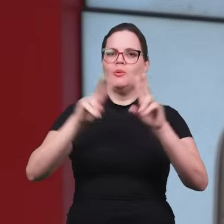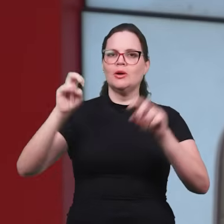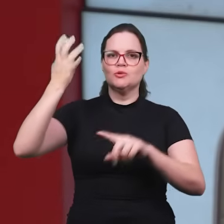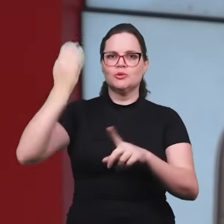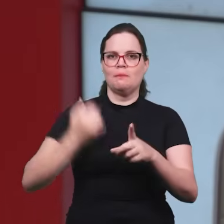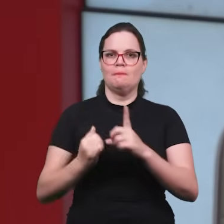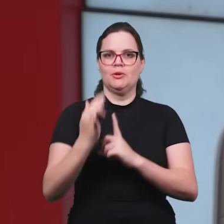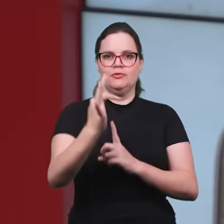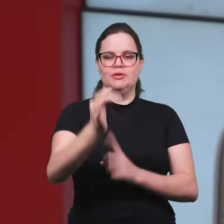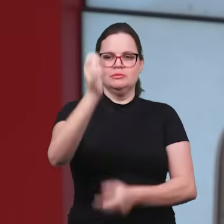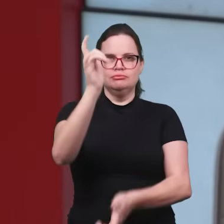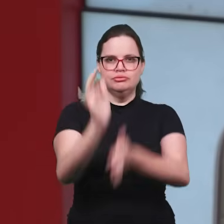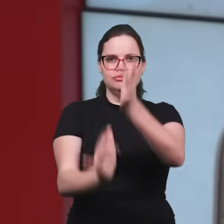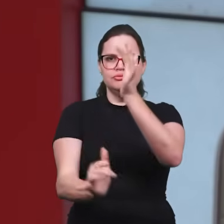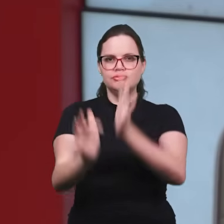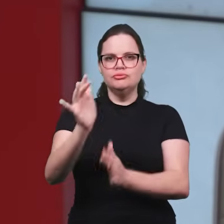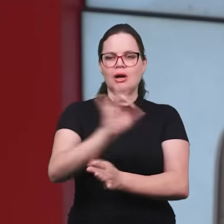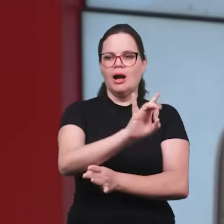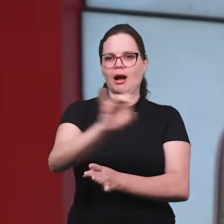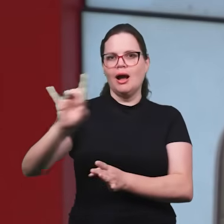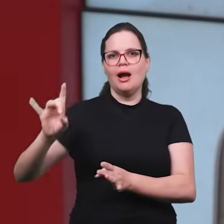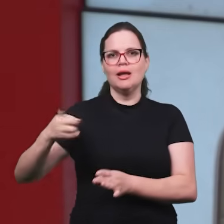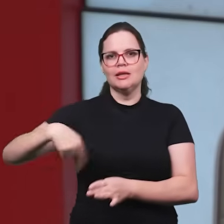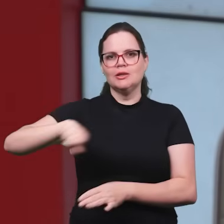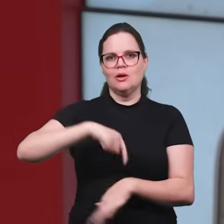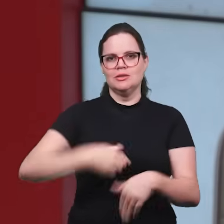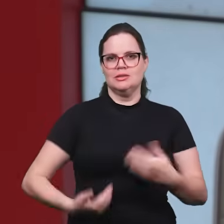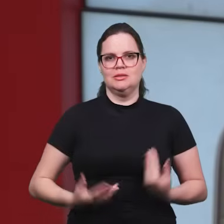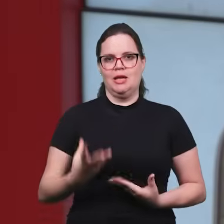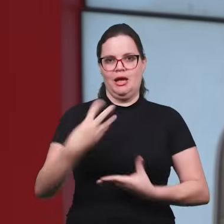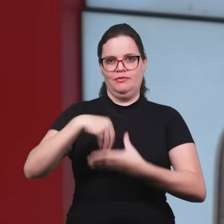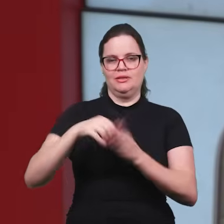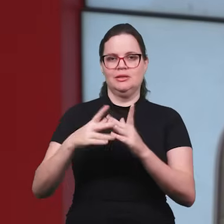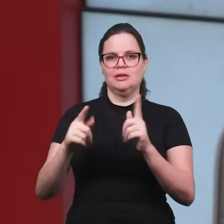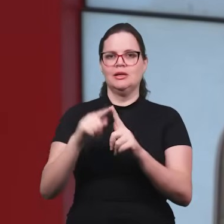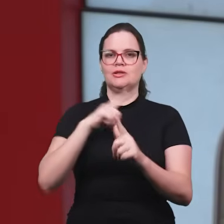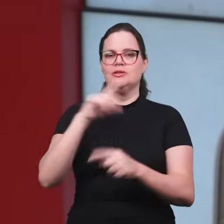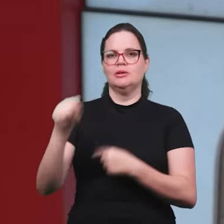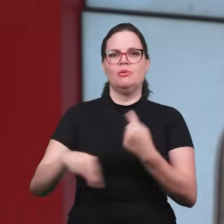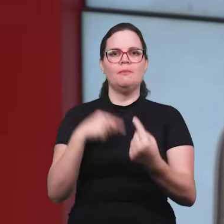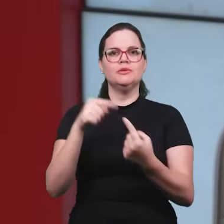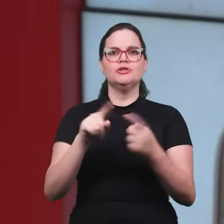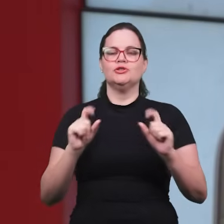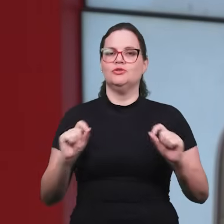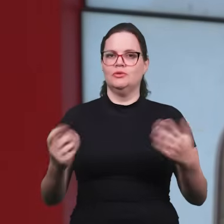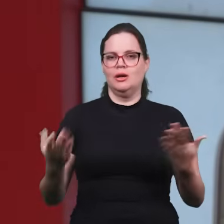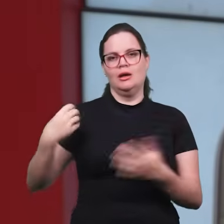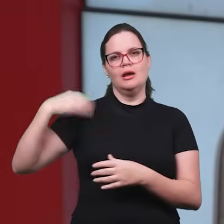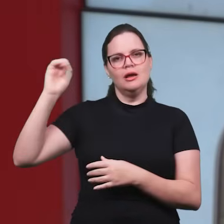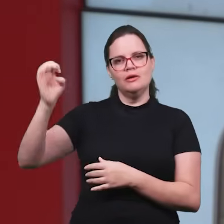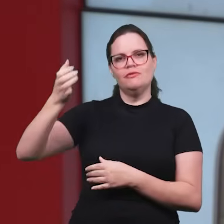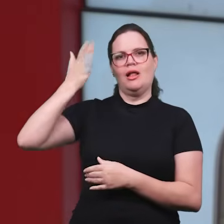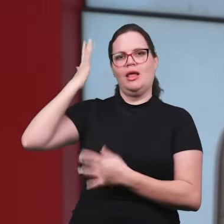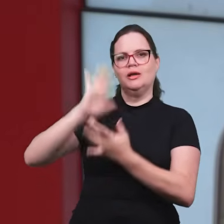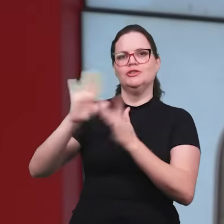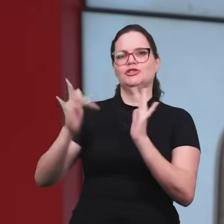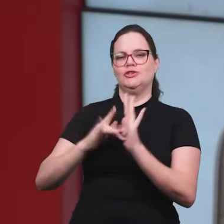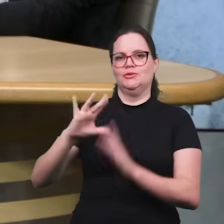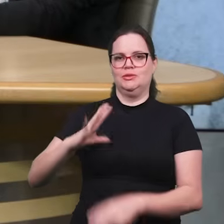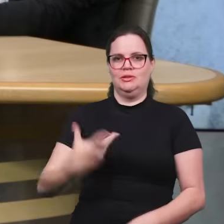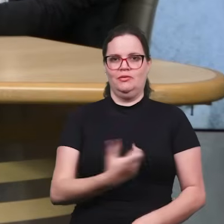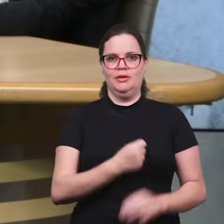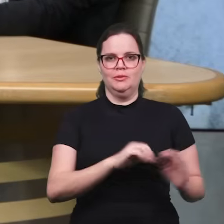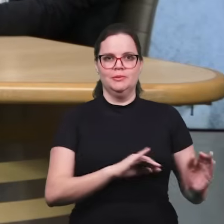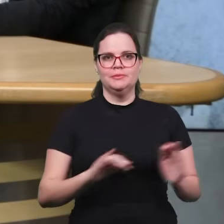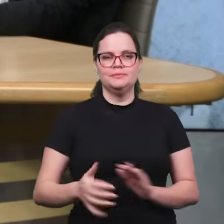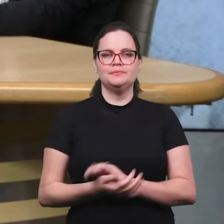que é derramado pelo Espírito Santo no meio da igreja, tem esse grande objetivo de nos revelar a salvação em Jesus. E